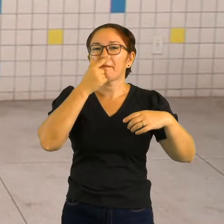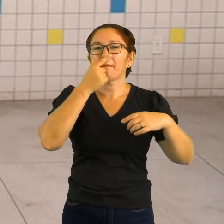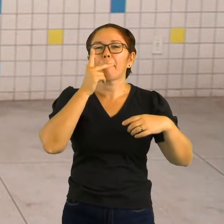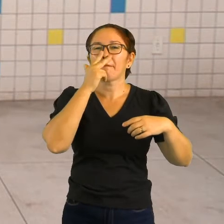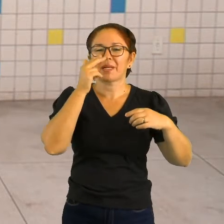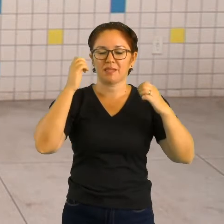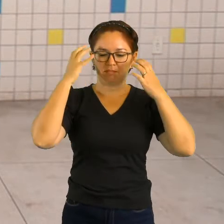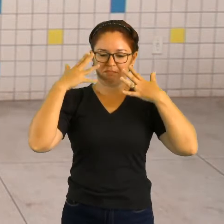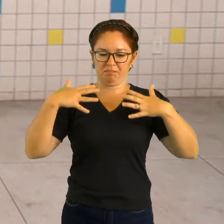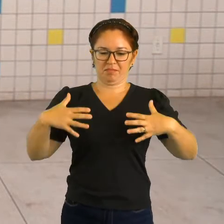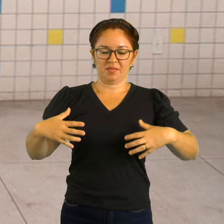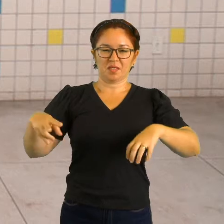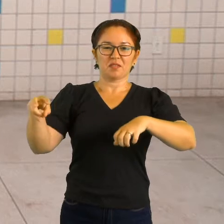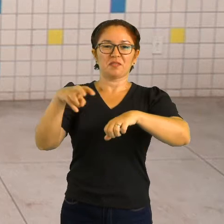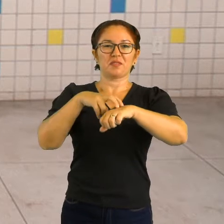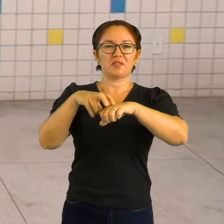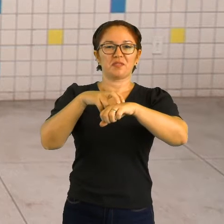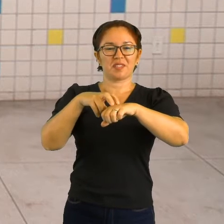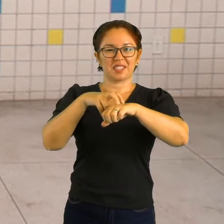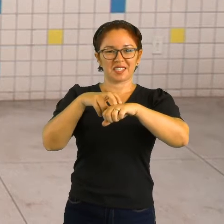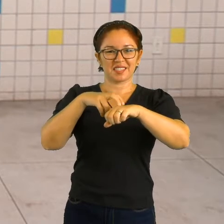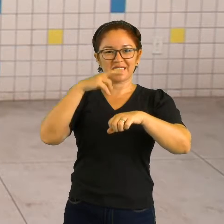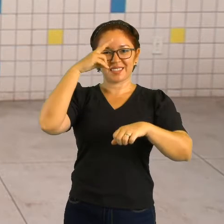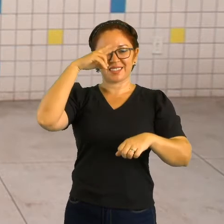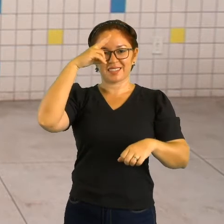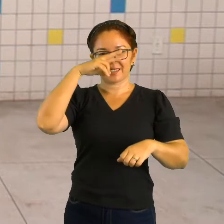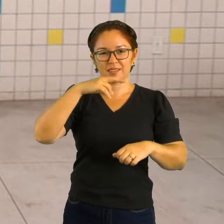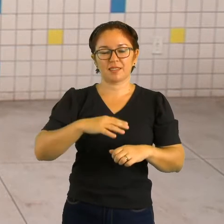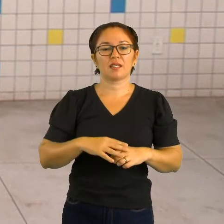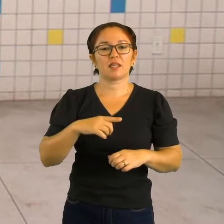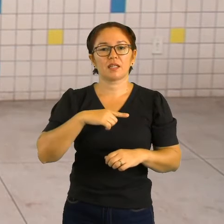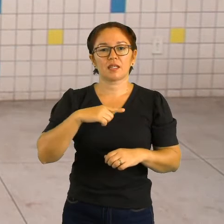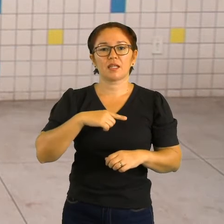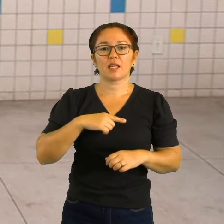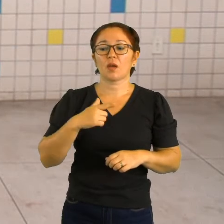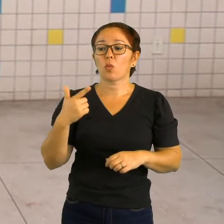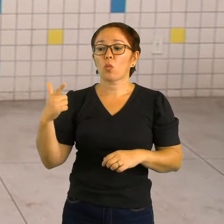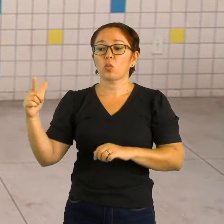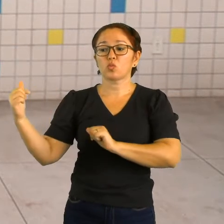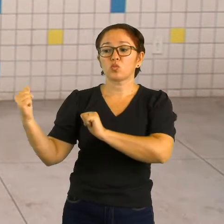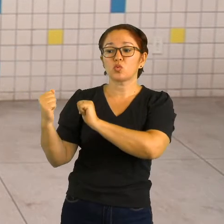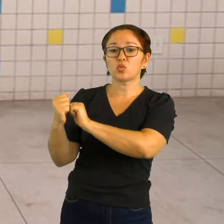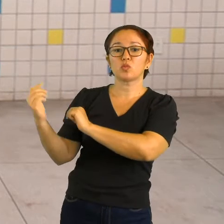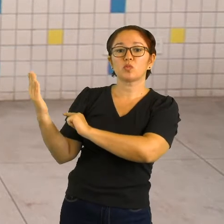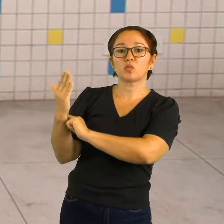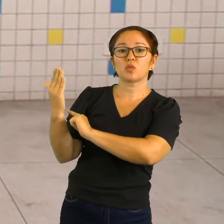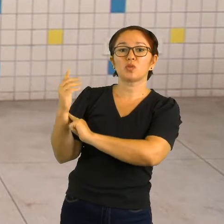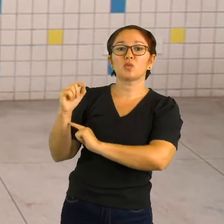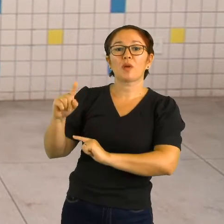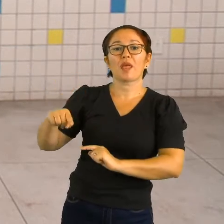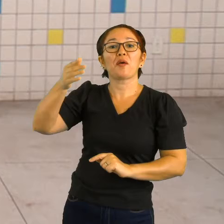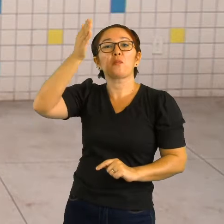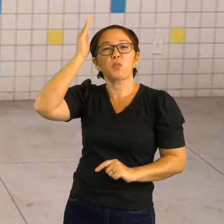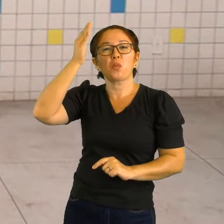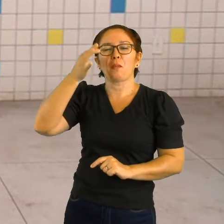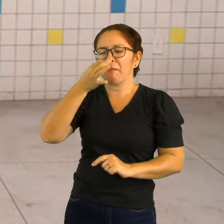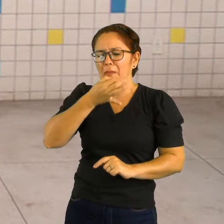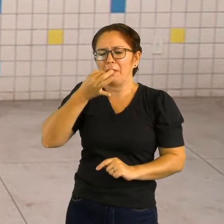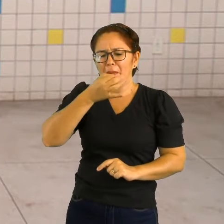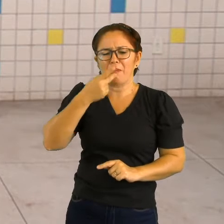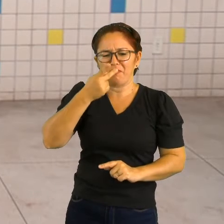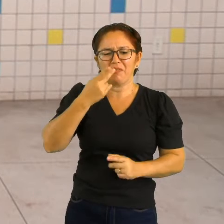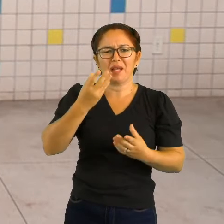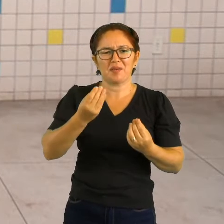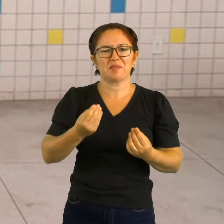o Shrek. Nos filmes do Shrek ele tem um auxiliar, que é quem? O burro, aquele que fala demais, né? Muito engraçado